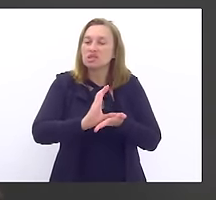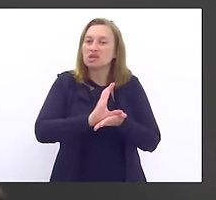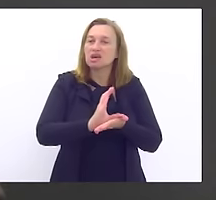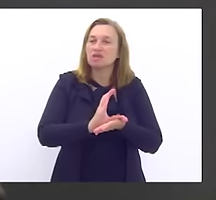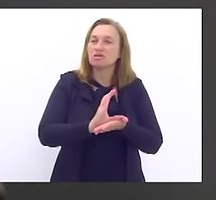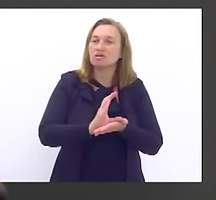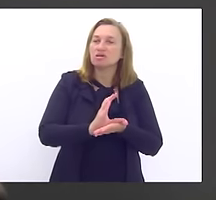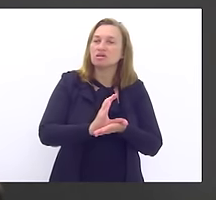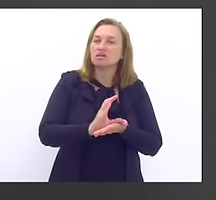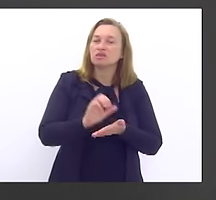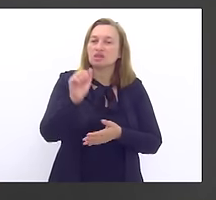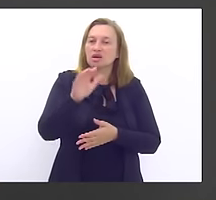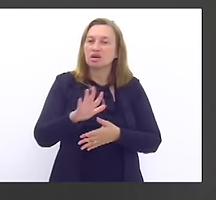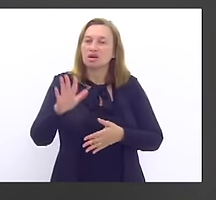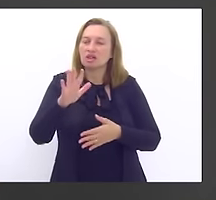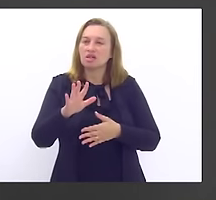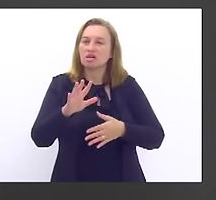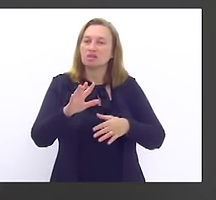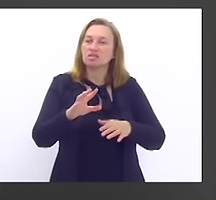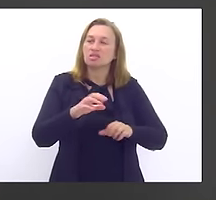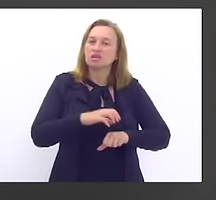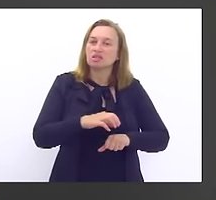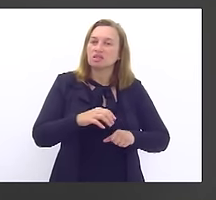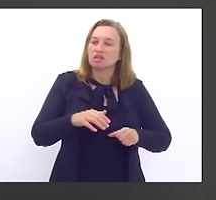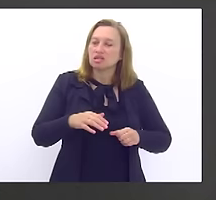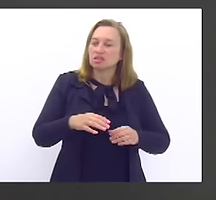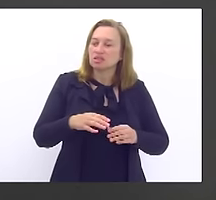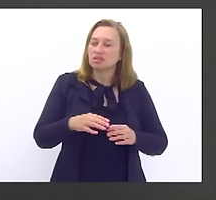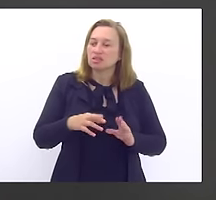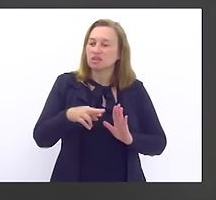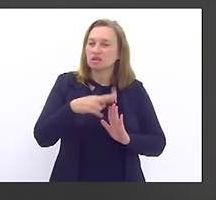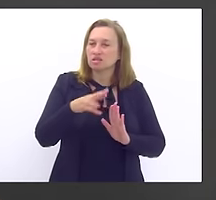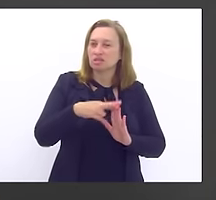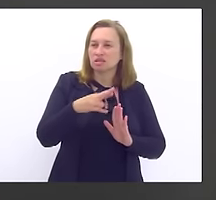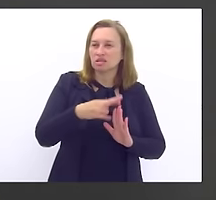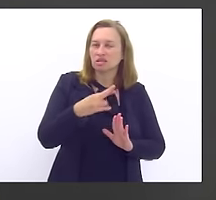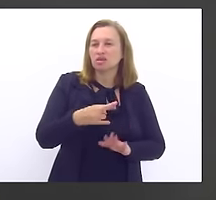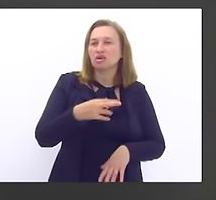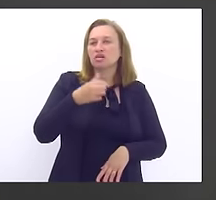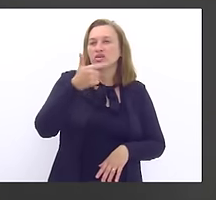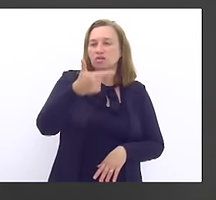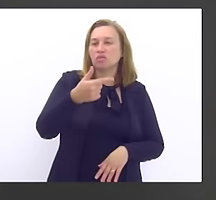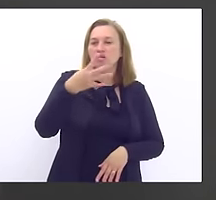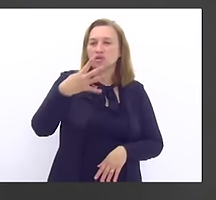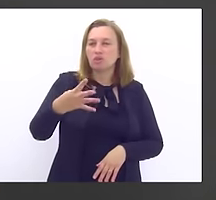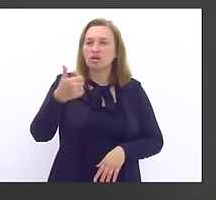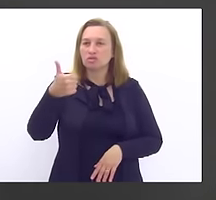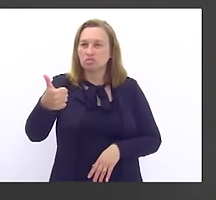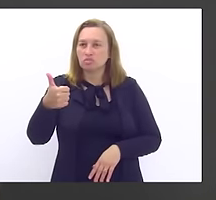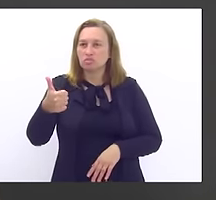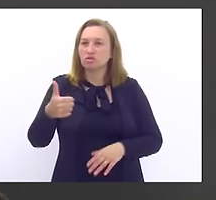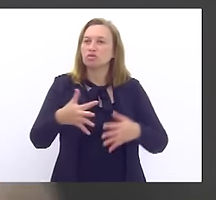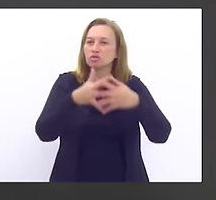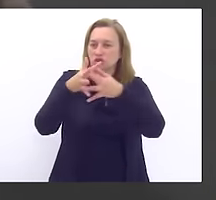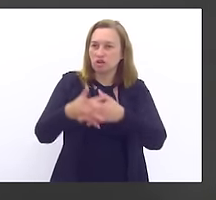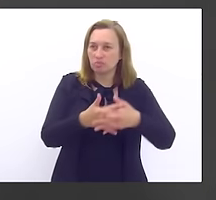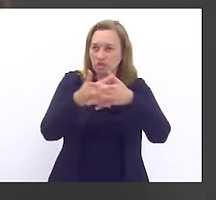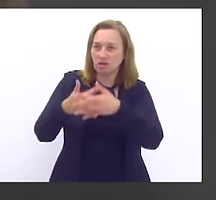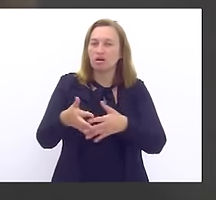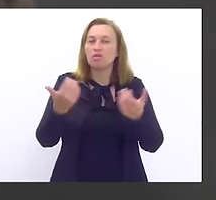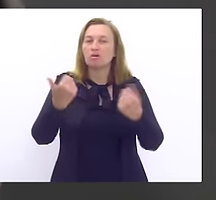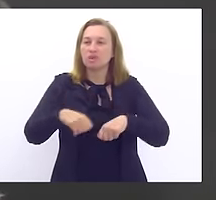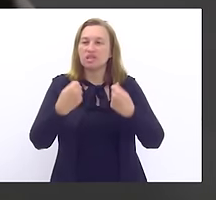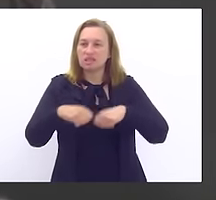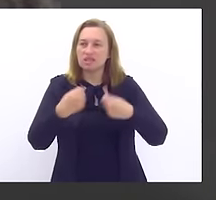Trânsito existe uma resolução 241 que os veículos de carga também tem